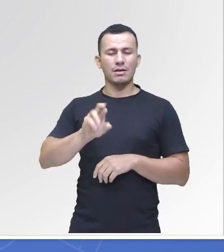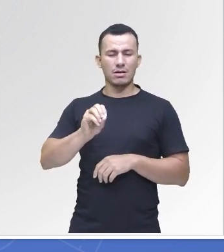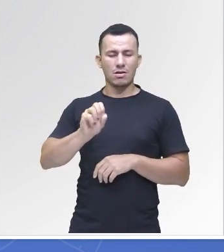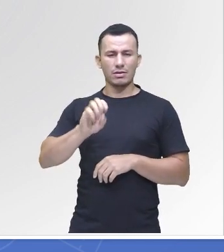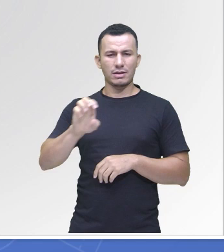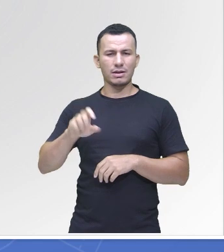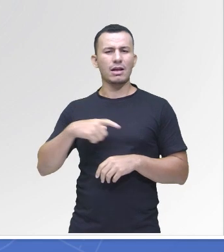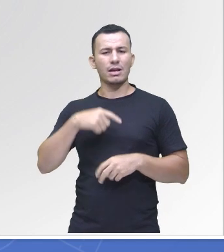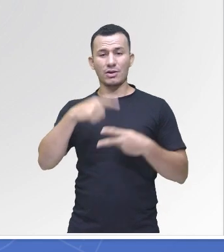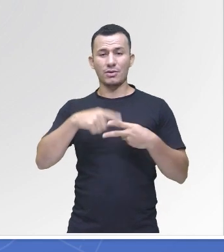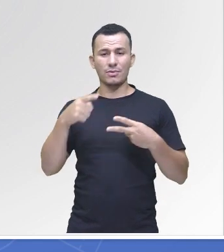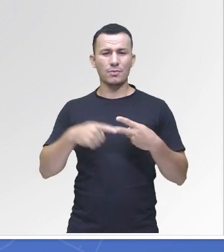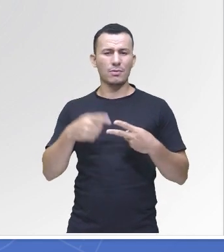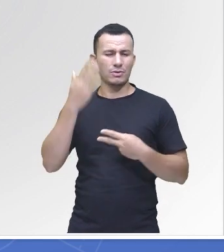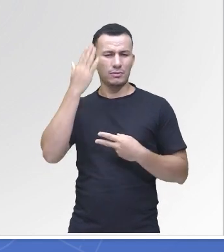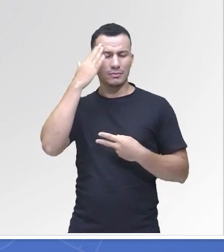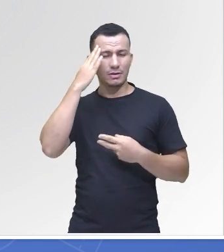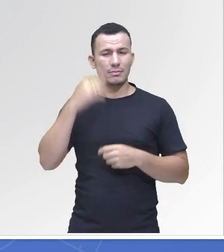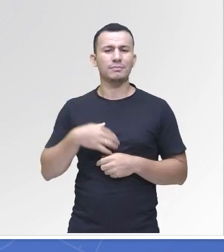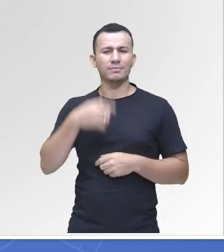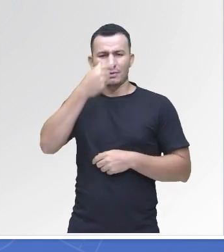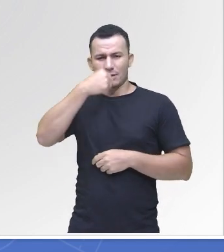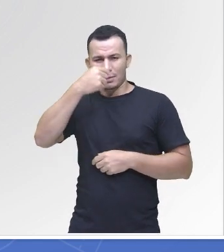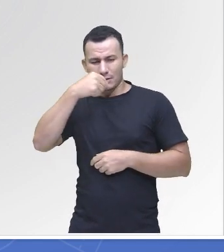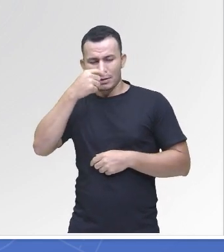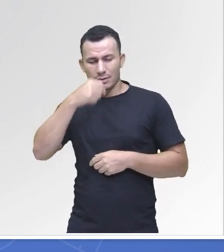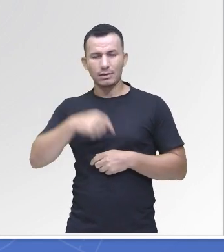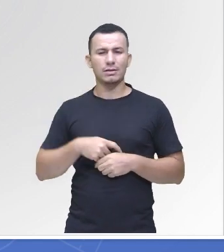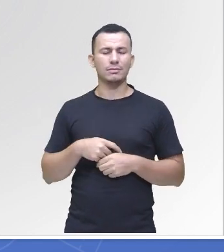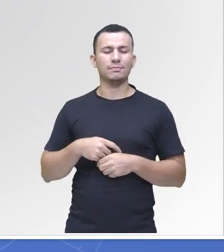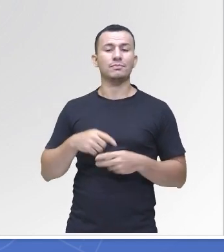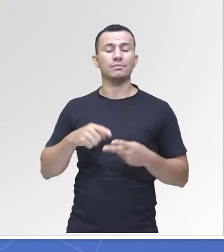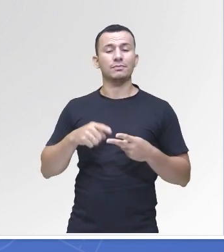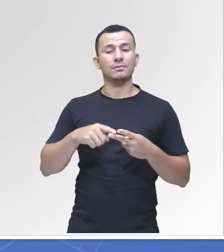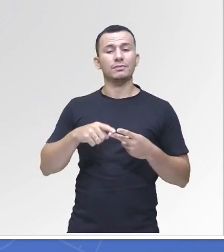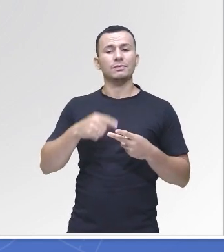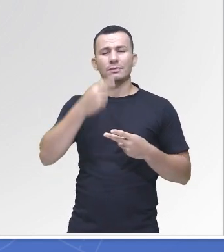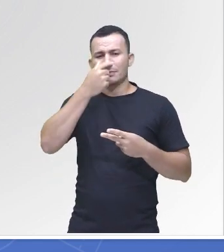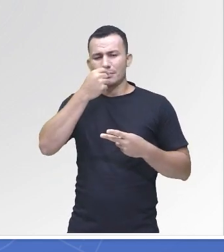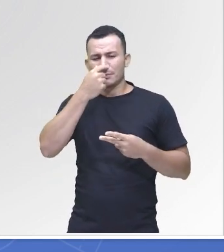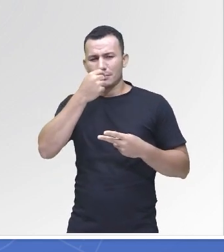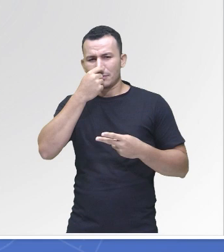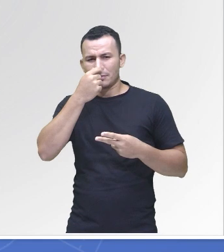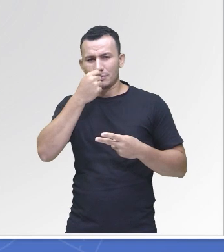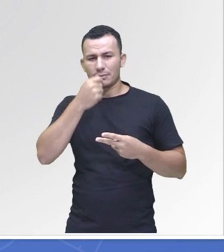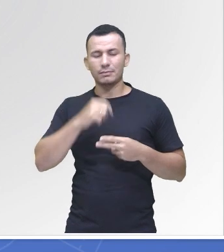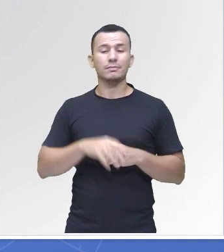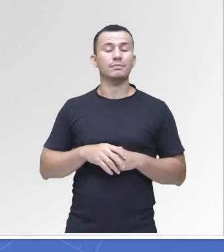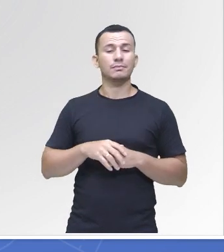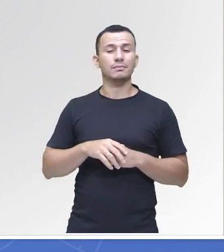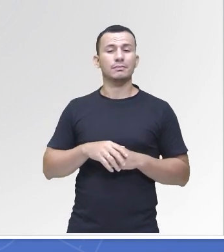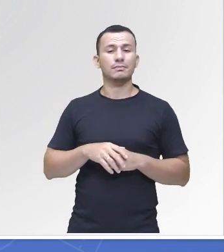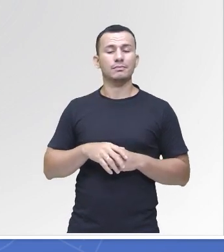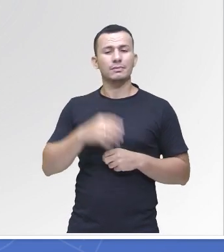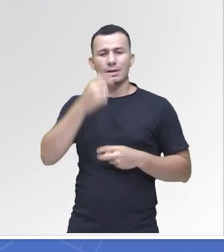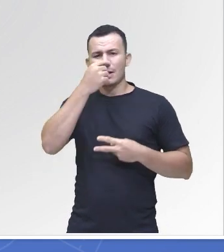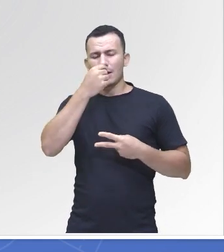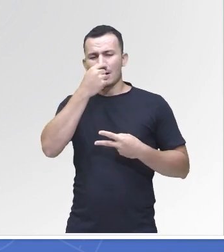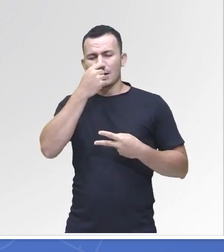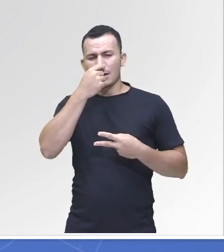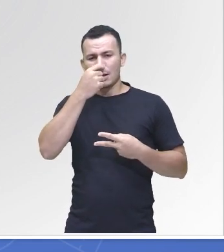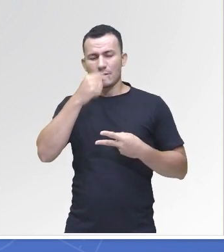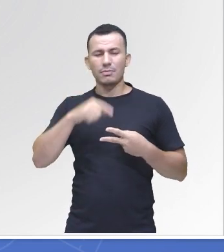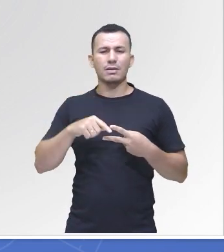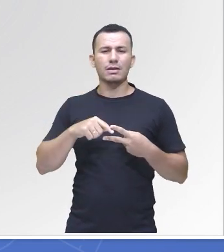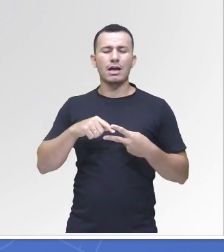bem comuns, que é o resfriado e a gripe, que apresentam ali sintomas diferentes. No caso da gripe, ela apresenta